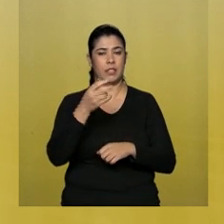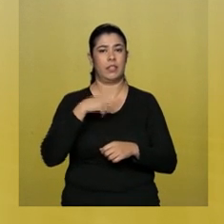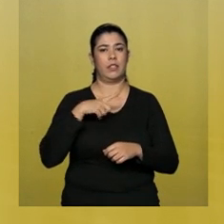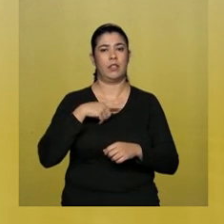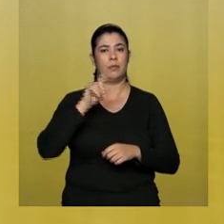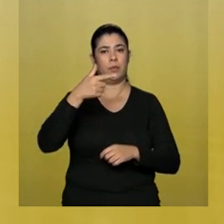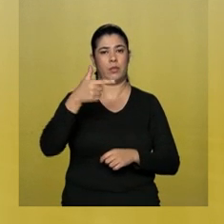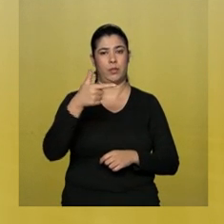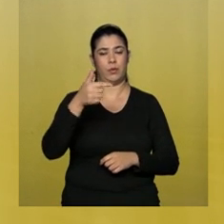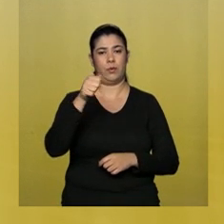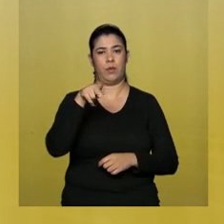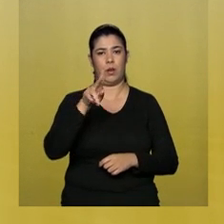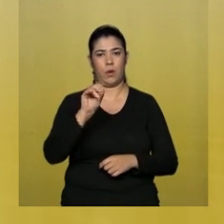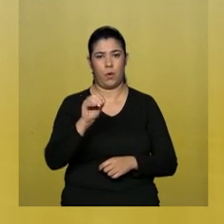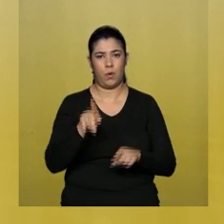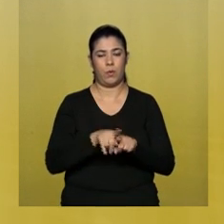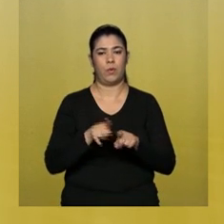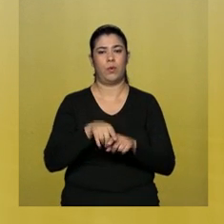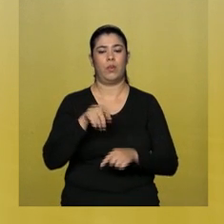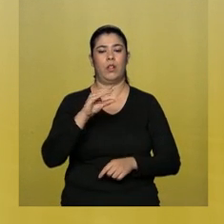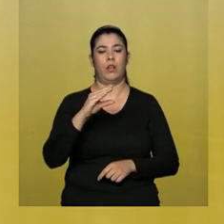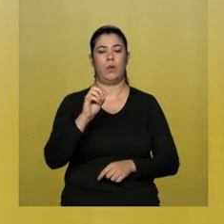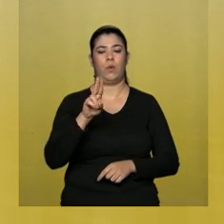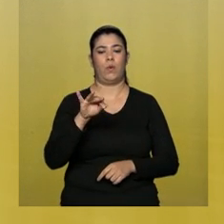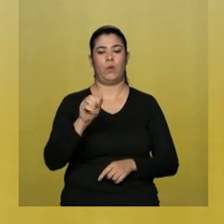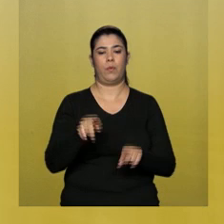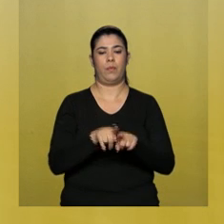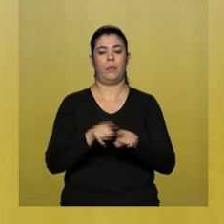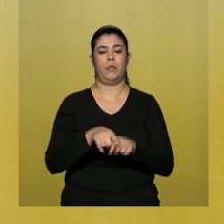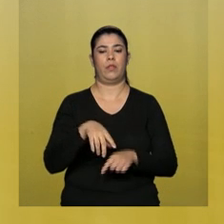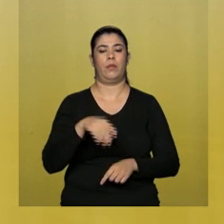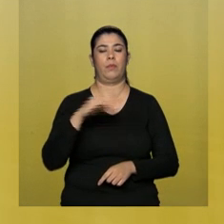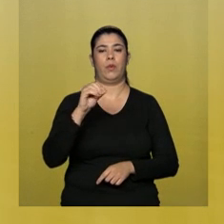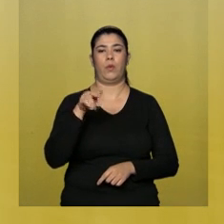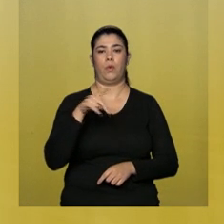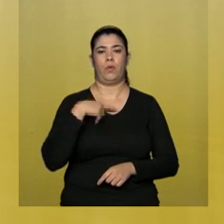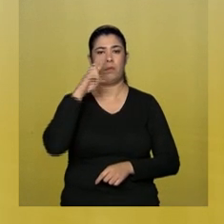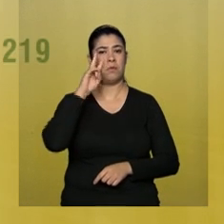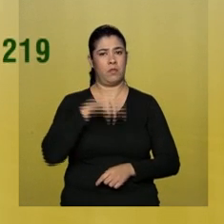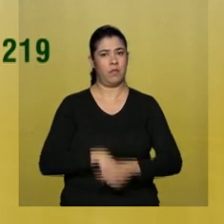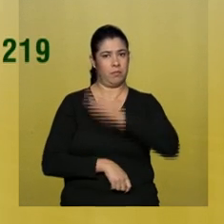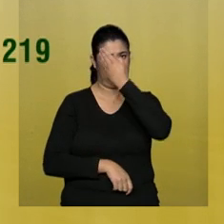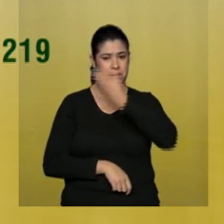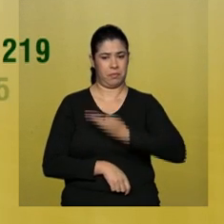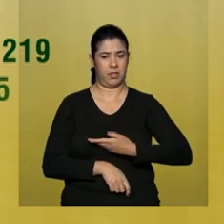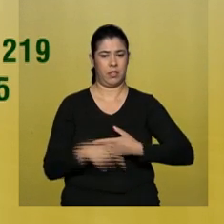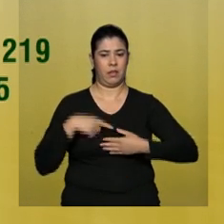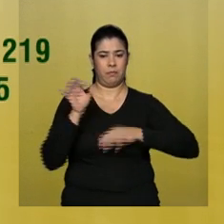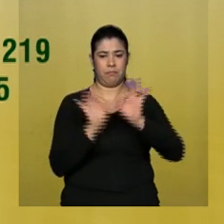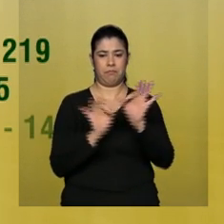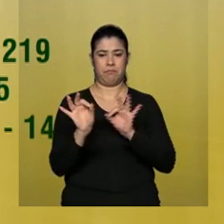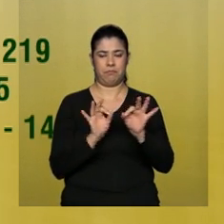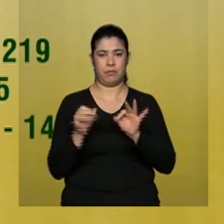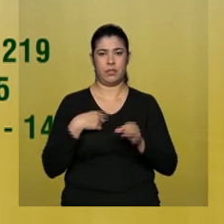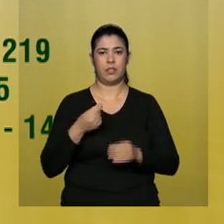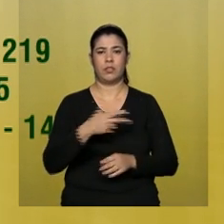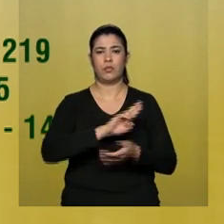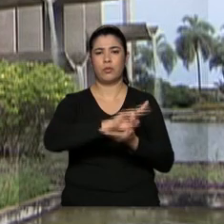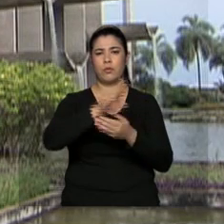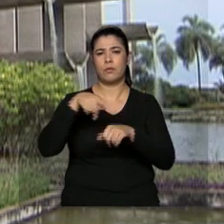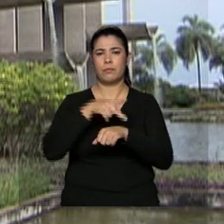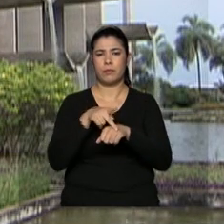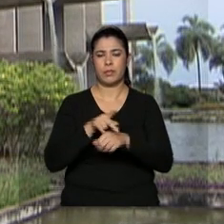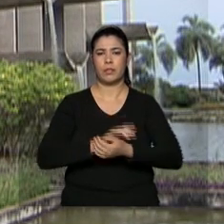Angola, Colômbia, República Democrática do Congo, Líbano, Libéria, Iraque, Palestina, Bolívia e Serra